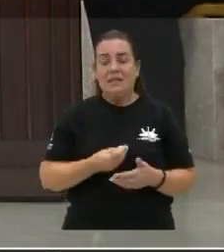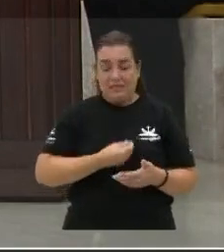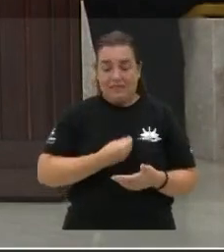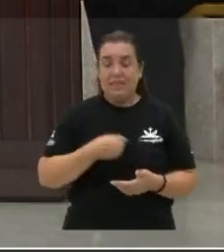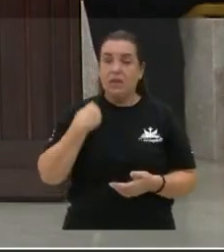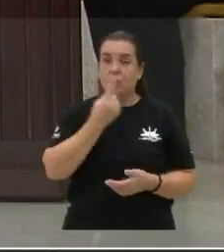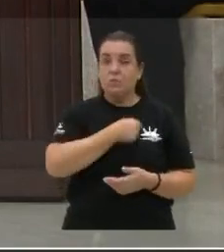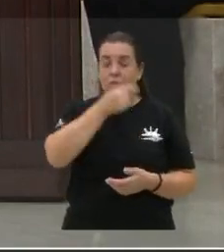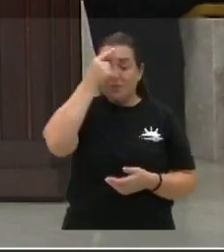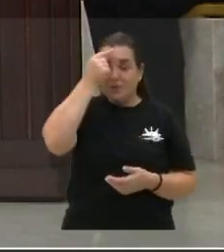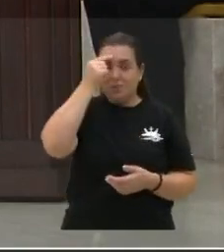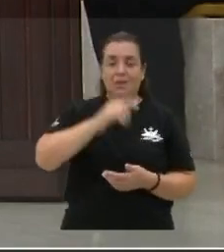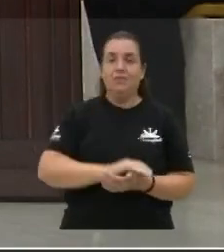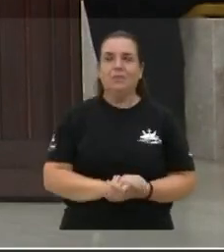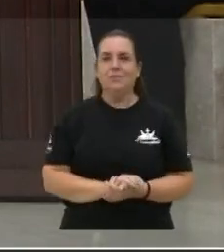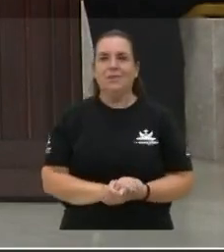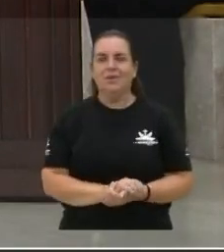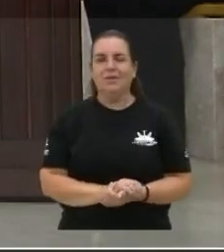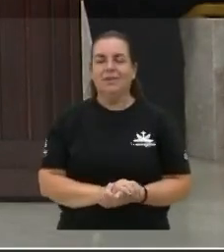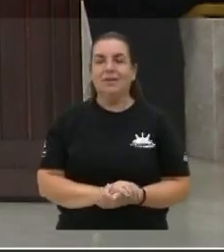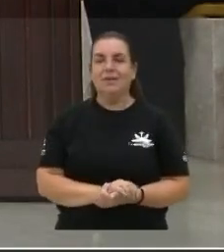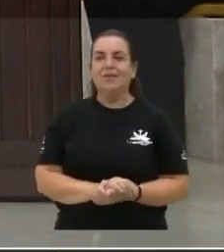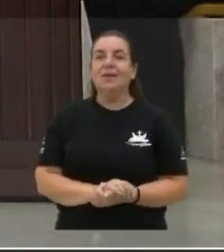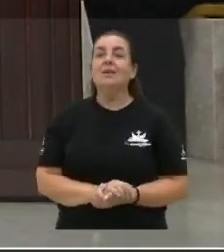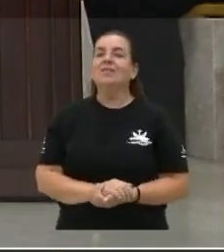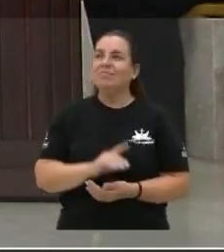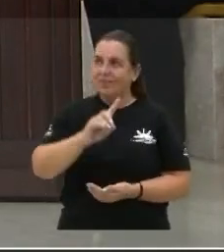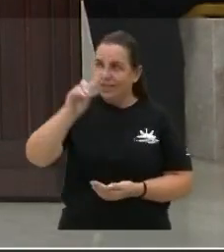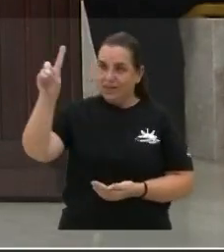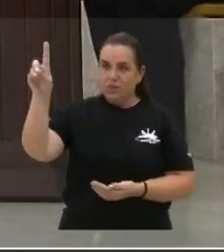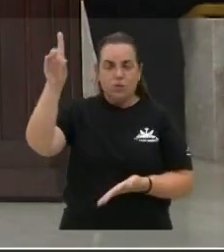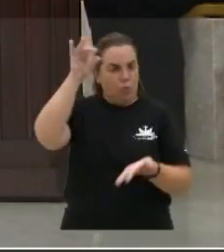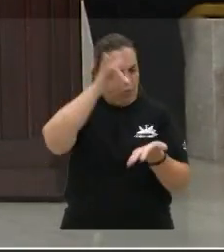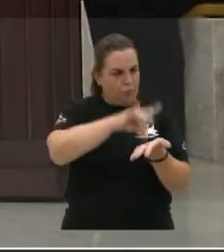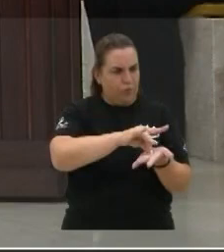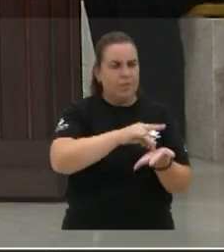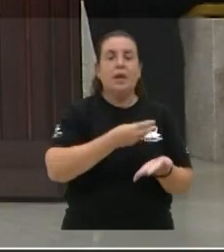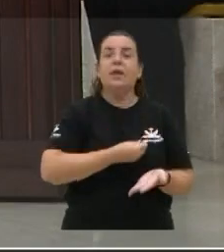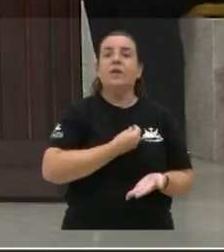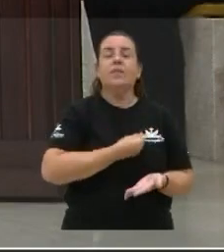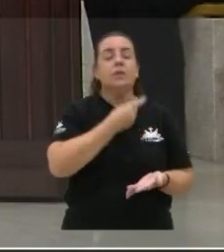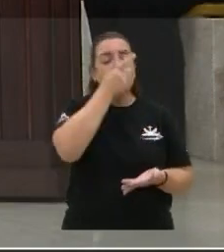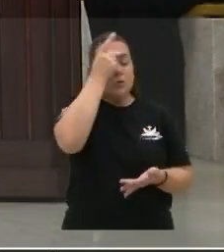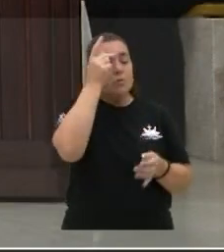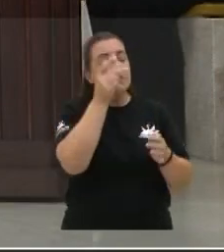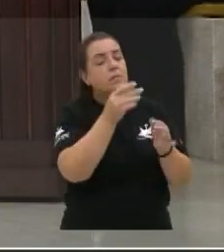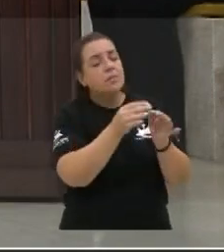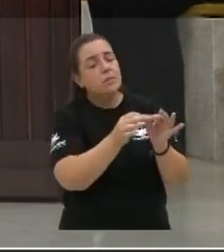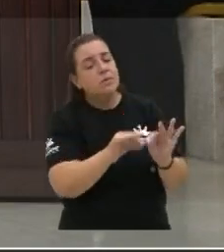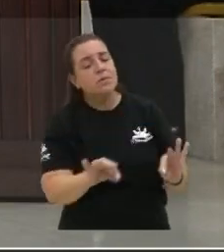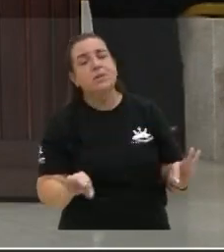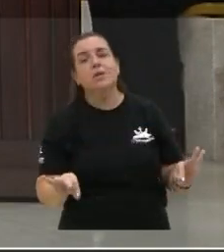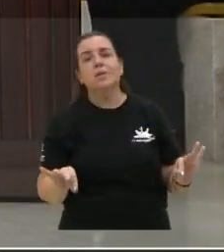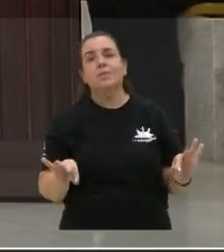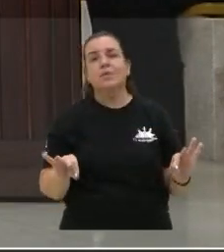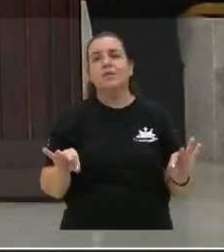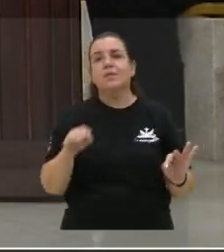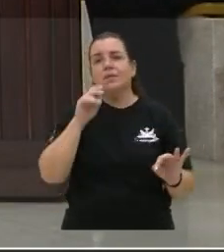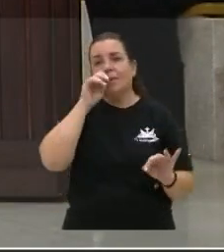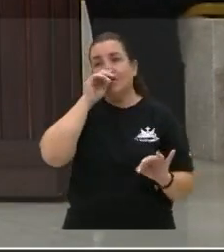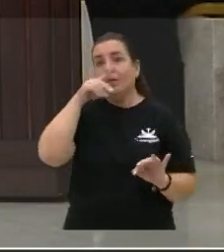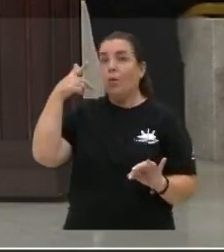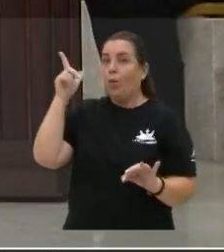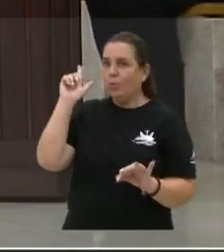Ele se confirma na vida de pessoas tão simples. Ontem